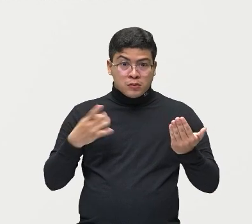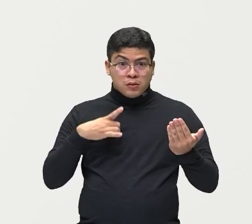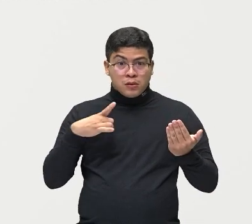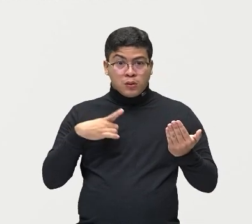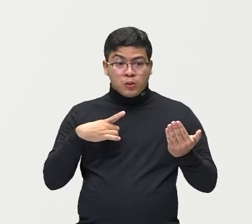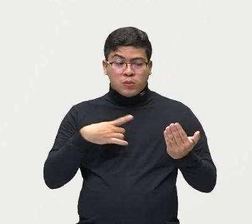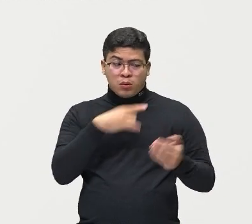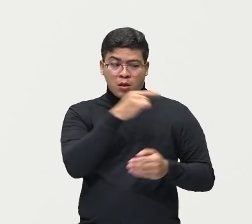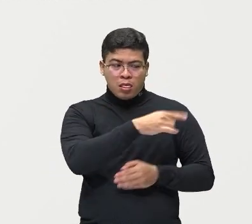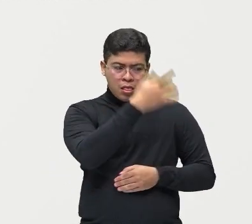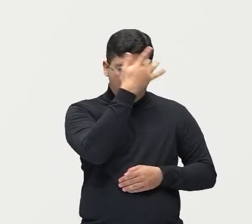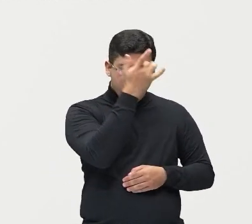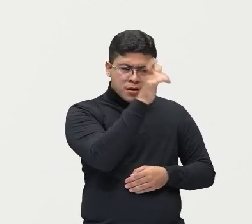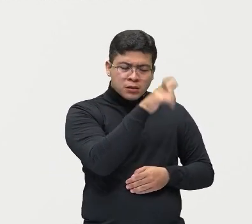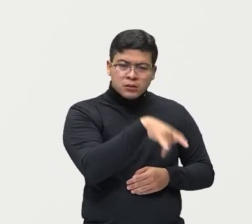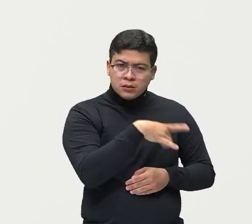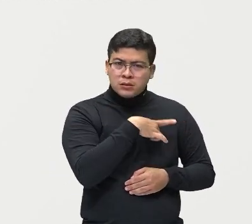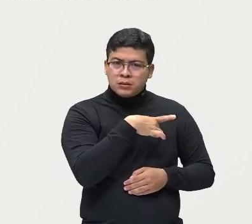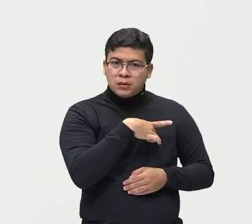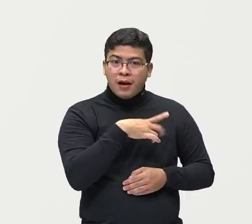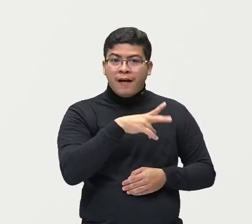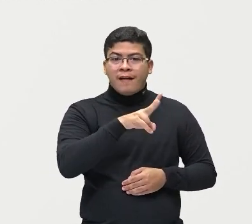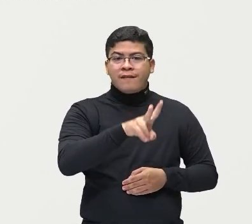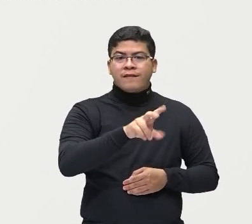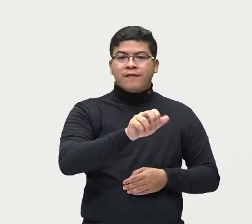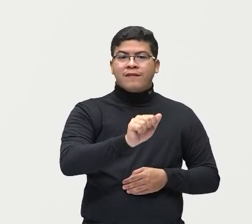das pessoas que tinham a varíola,